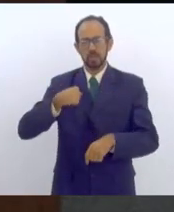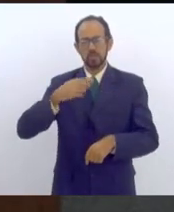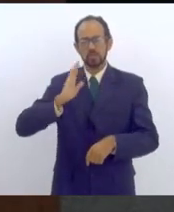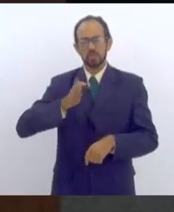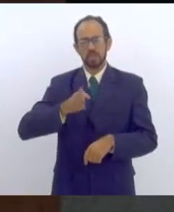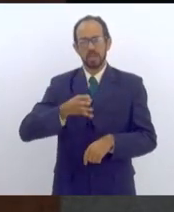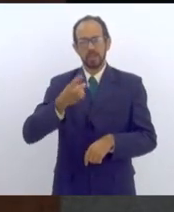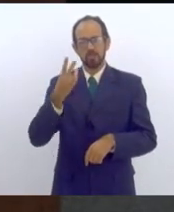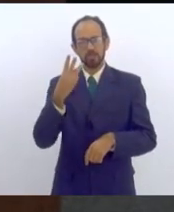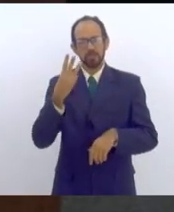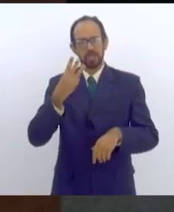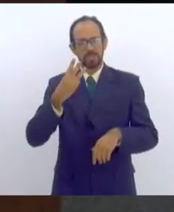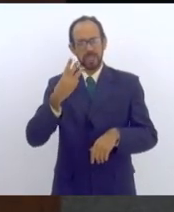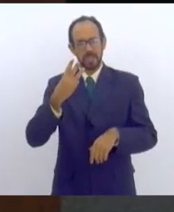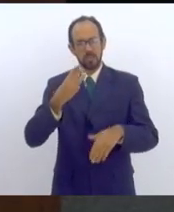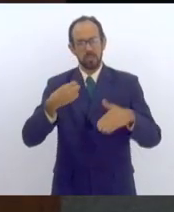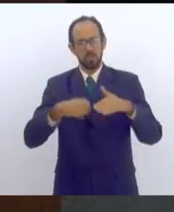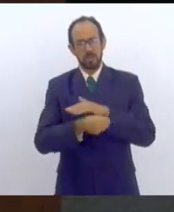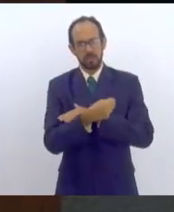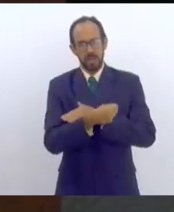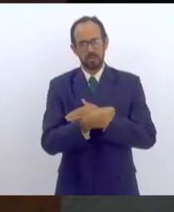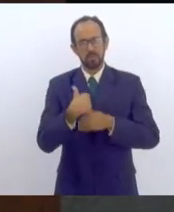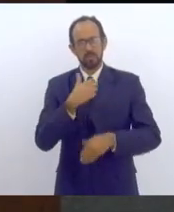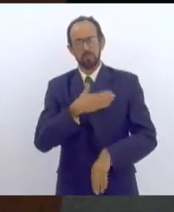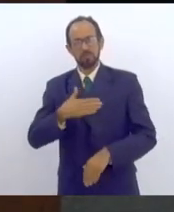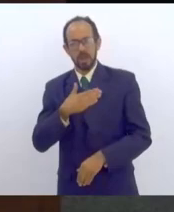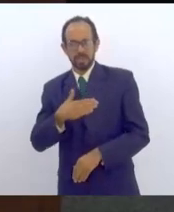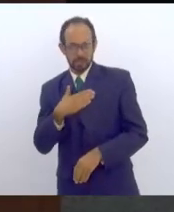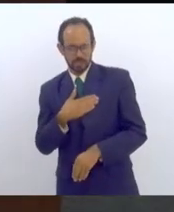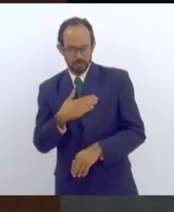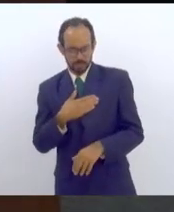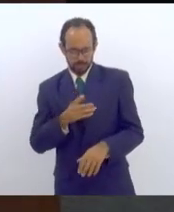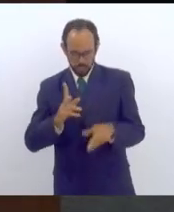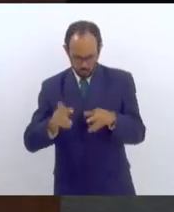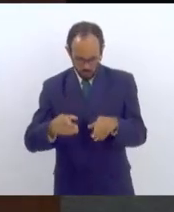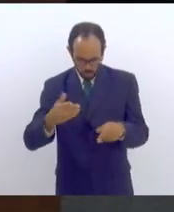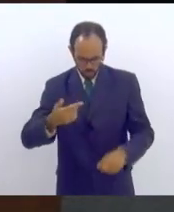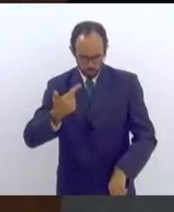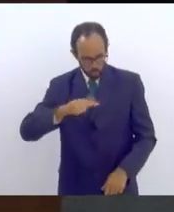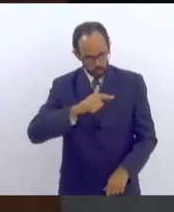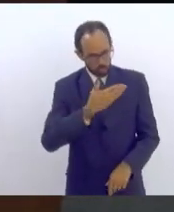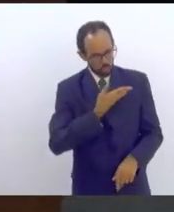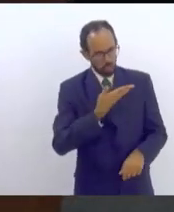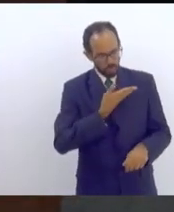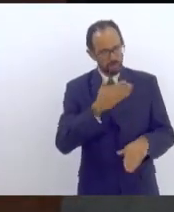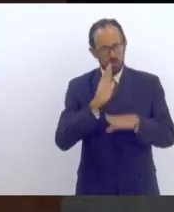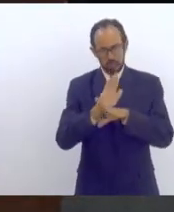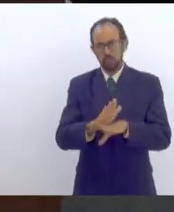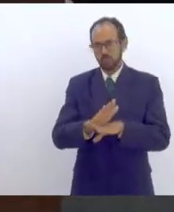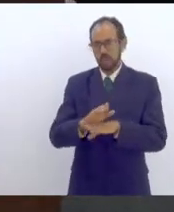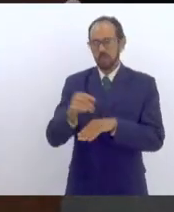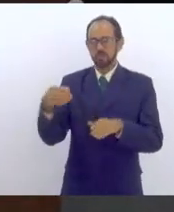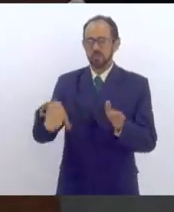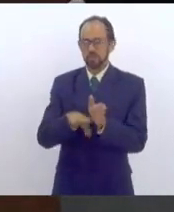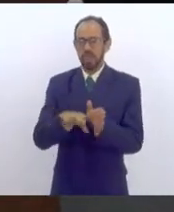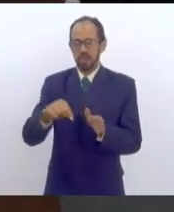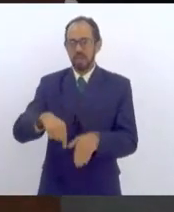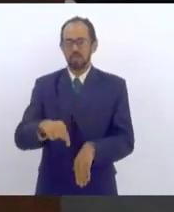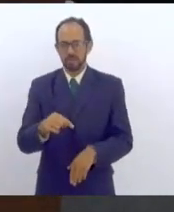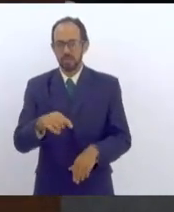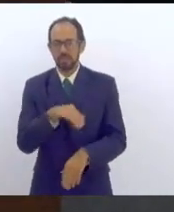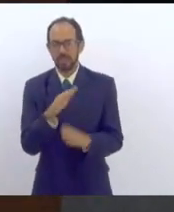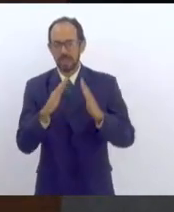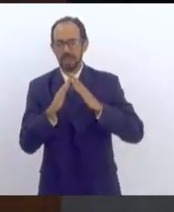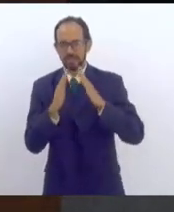o nosso terceiro mandato, e tenho o prazer, assim como os meus colegas, de ajudar a todos que aqui chegaram nessa casa. E venham